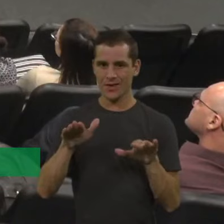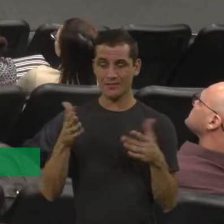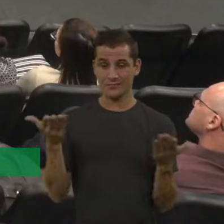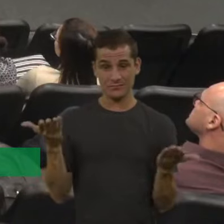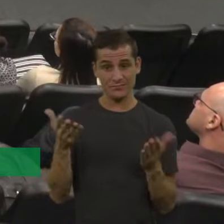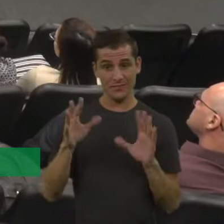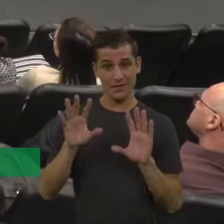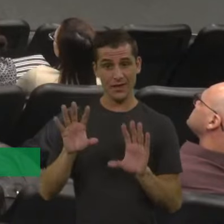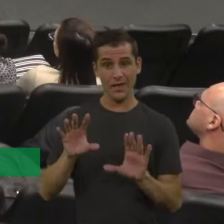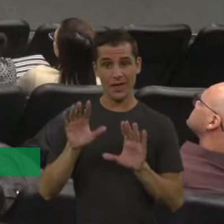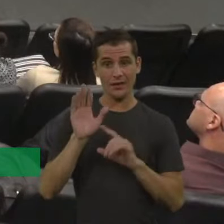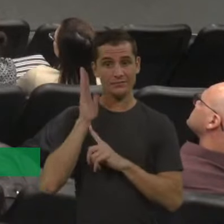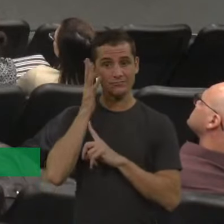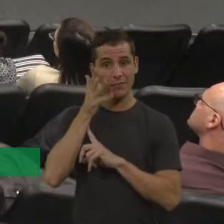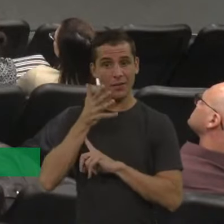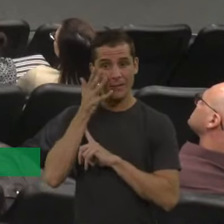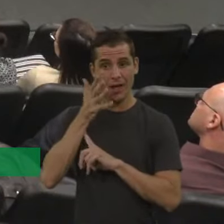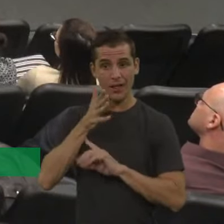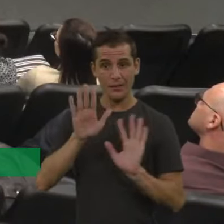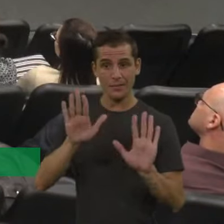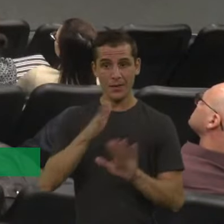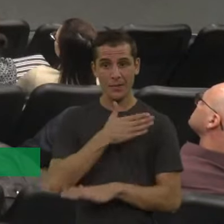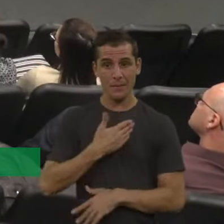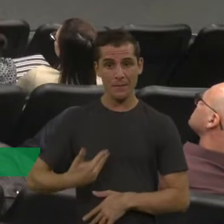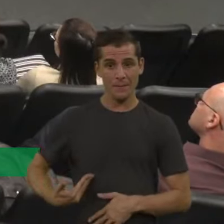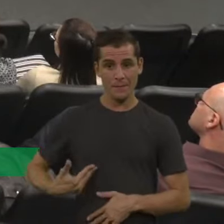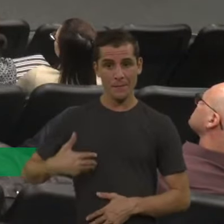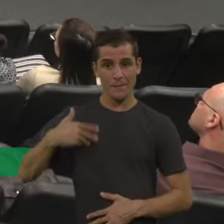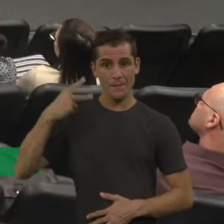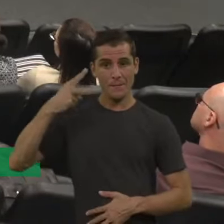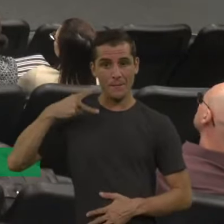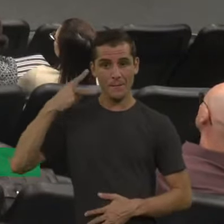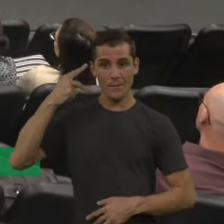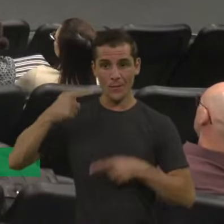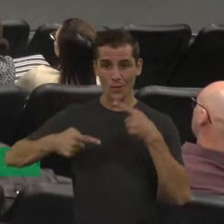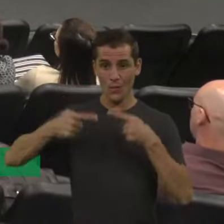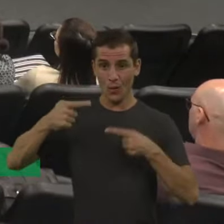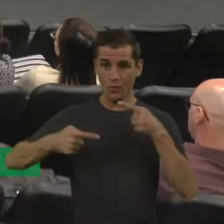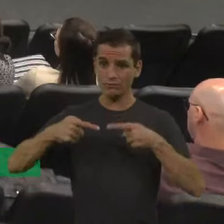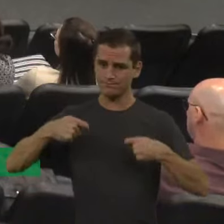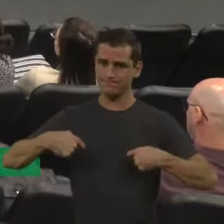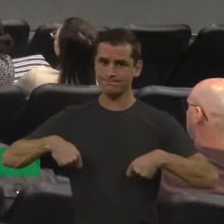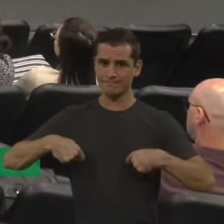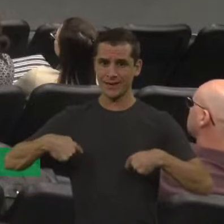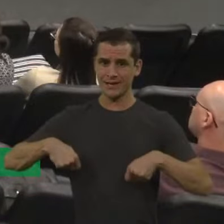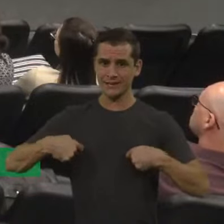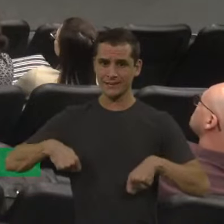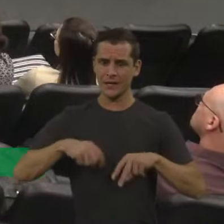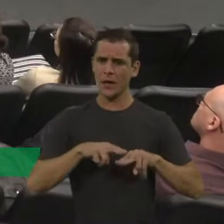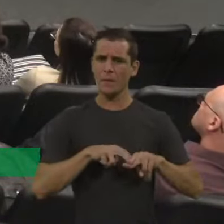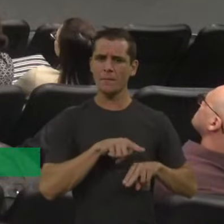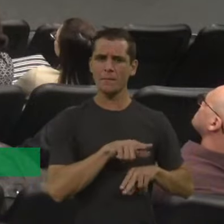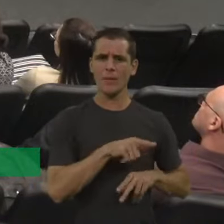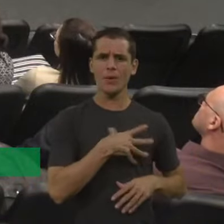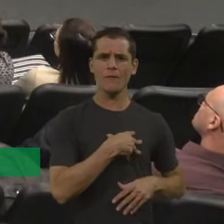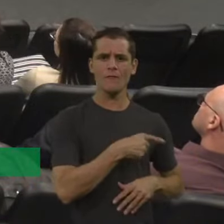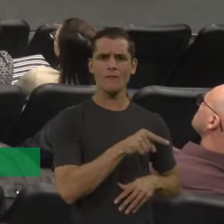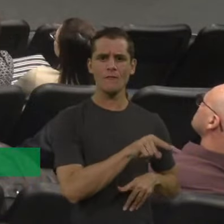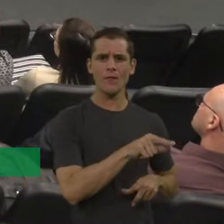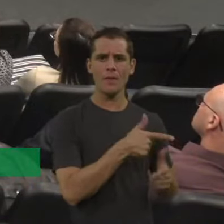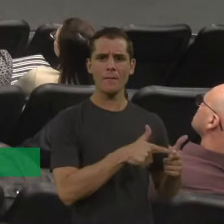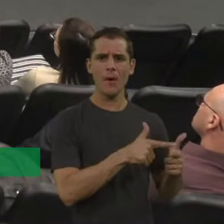vocês. Políticas públicas são necessárias, só quero complementar isso. Por que o meu filho que tem um problema não pode receber